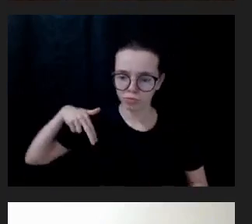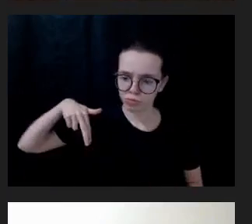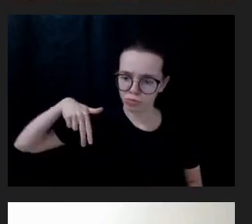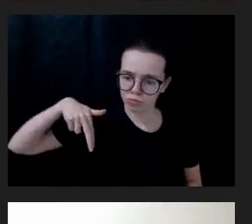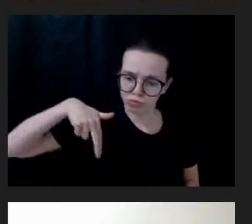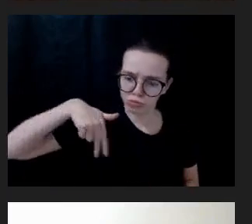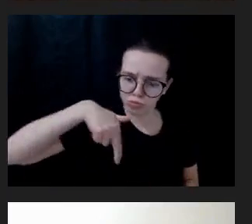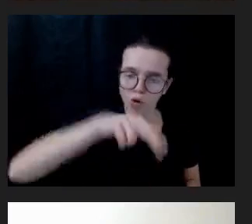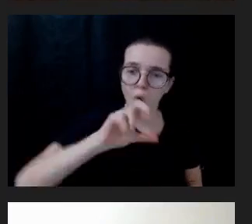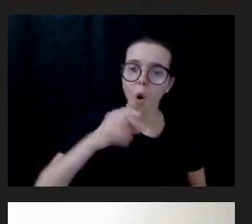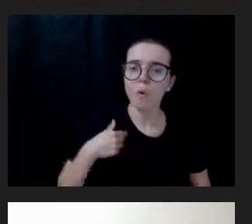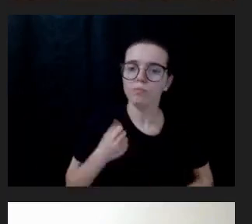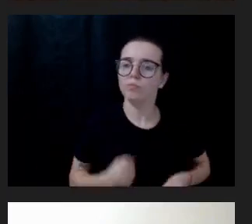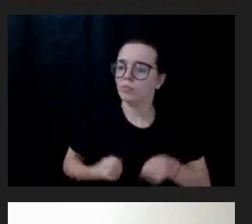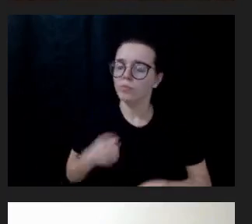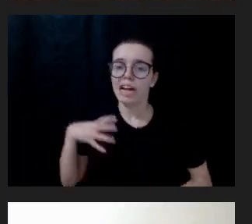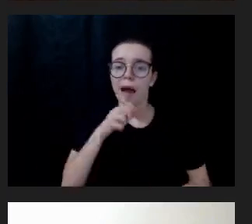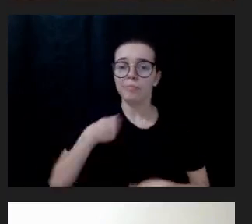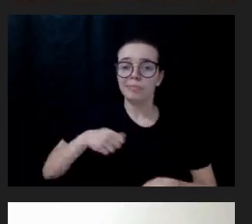para a faculdade, né,